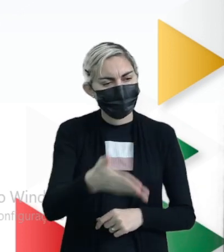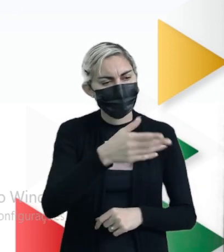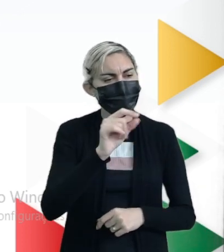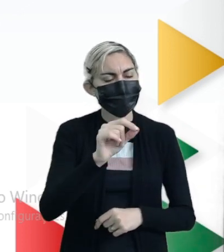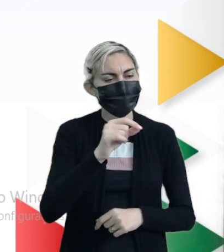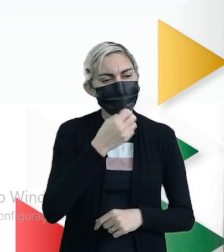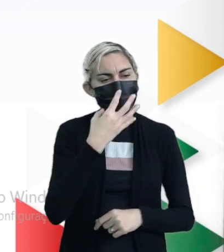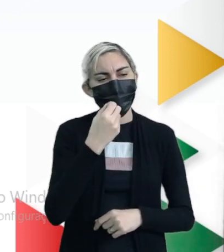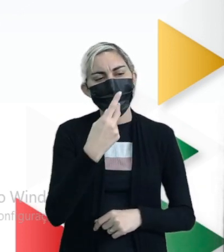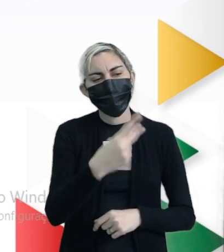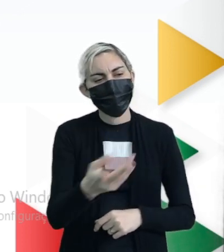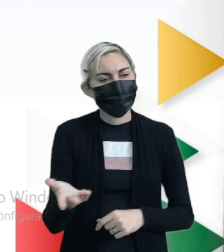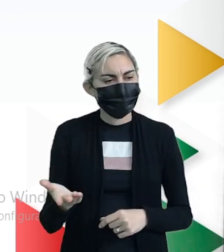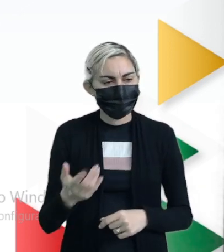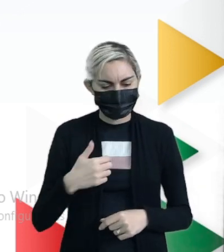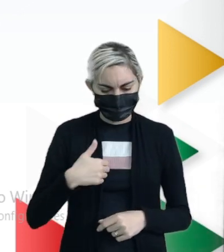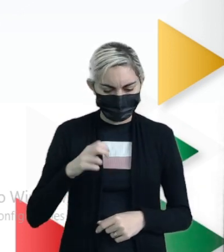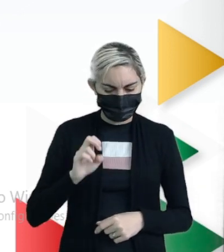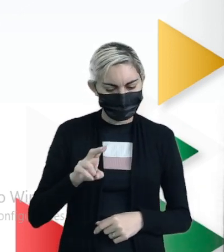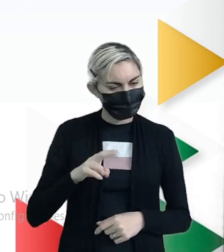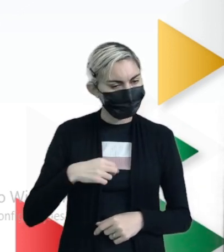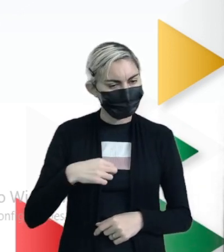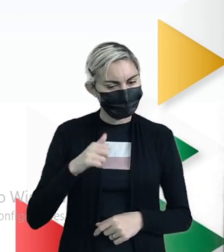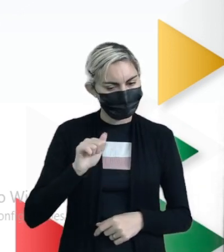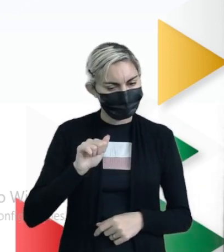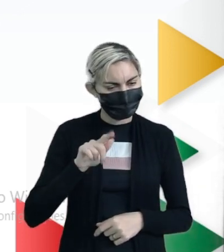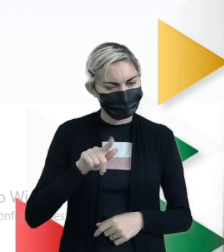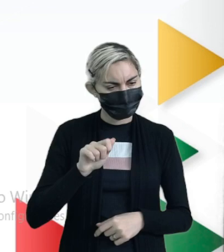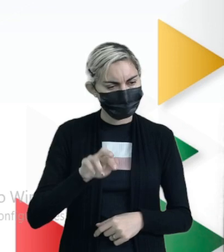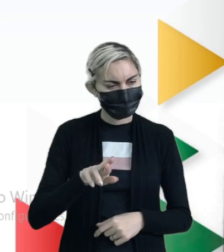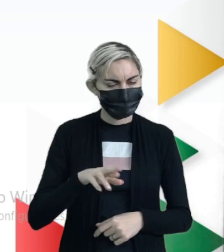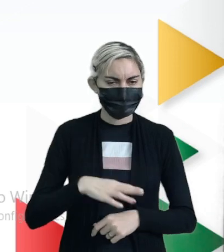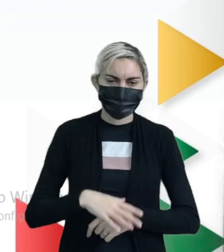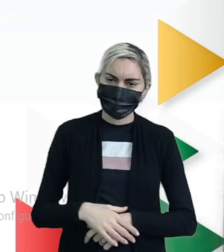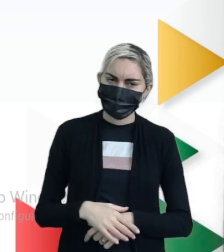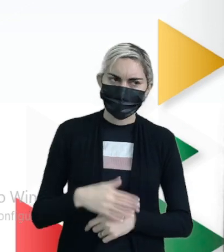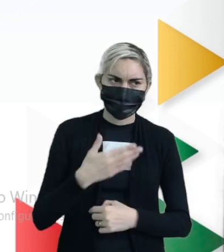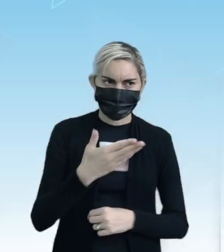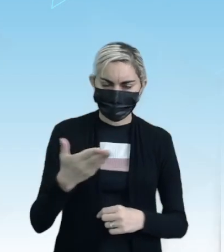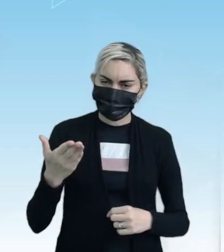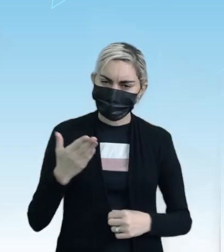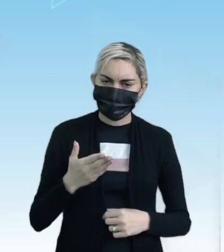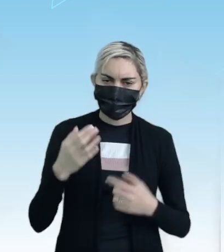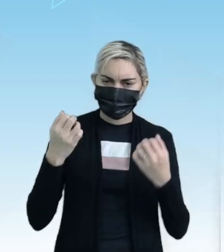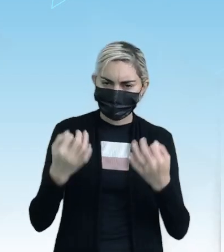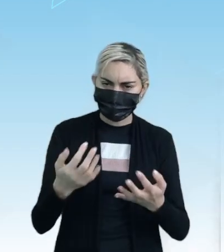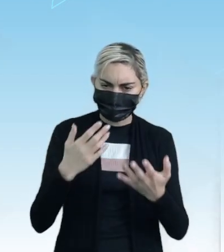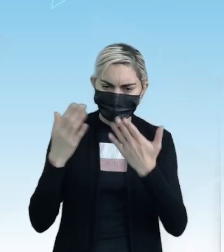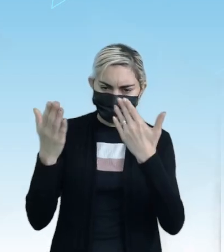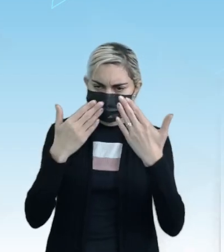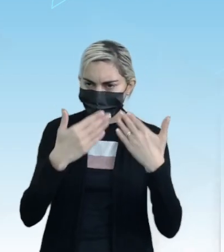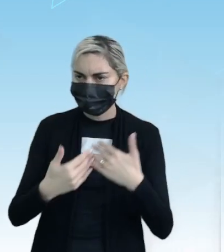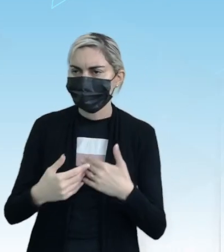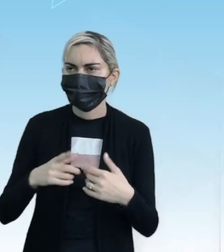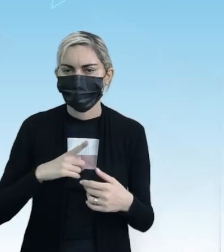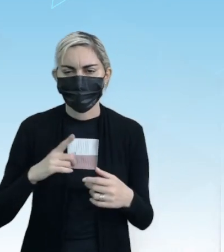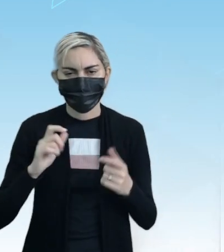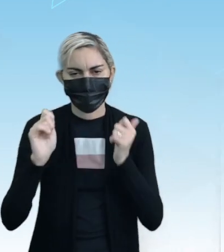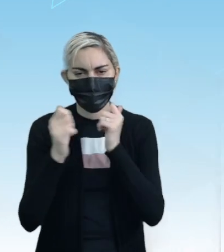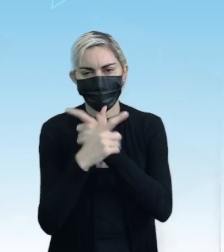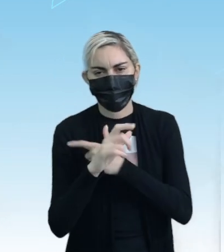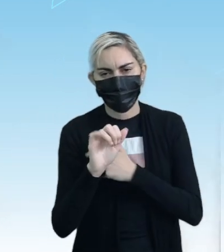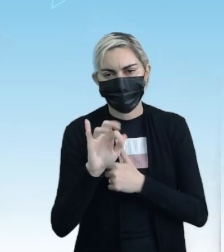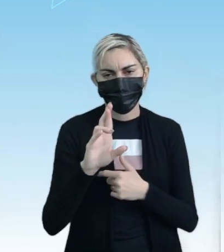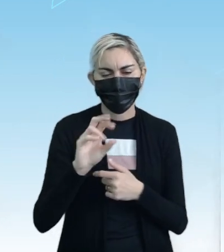que é bom? Eu. Agar diz: eu. Veja só aqui, justamente na tira, há uma